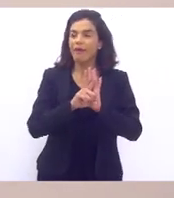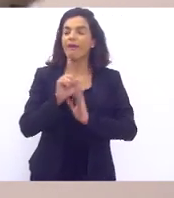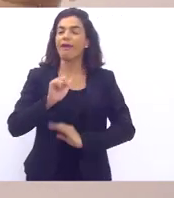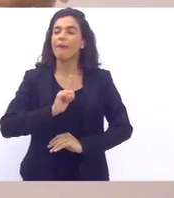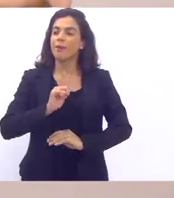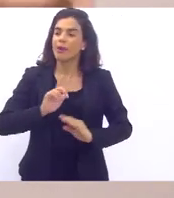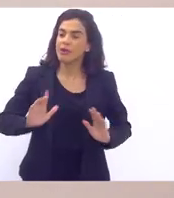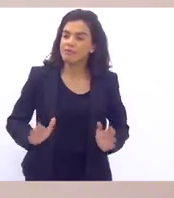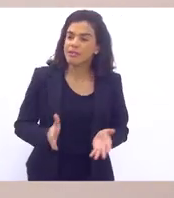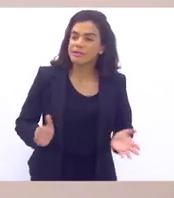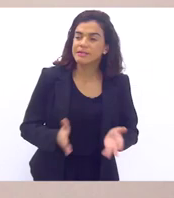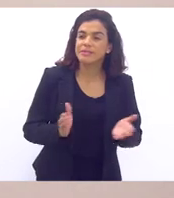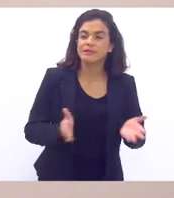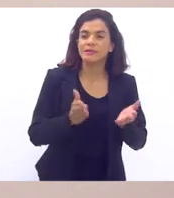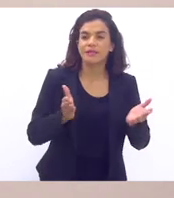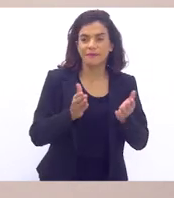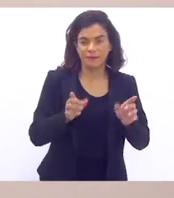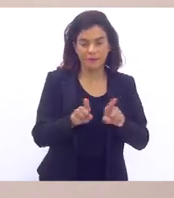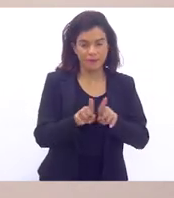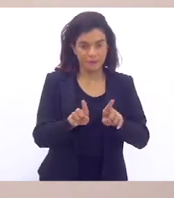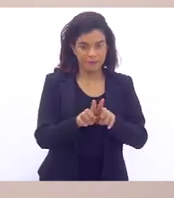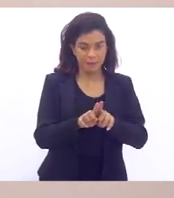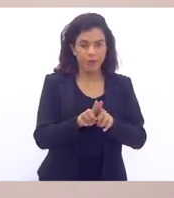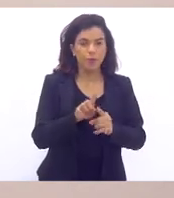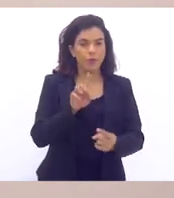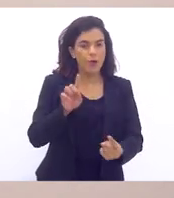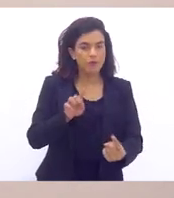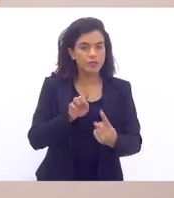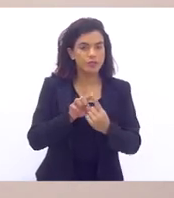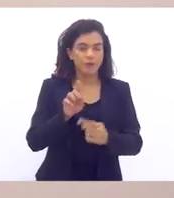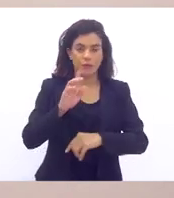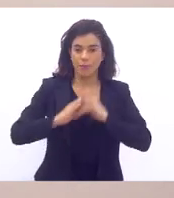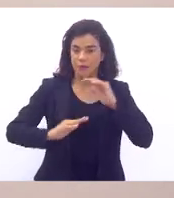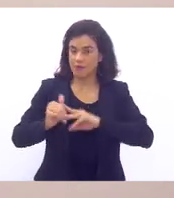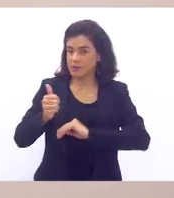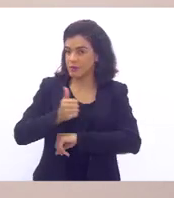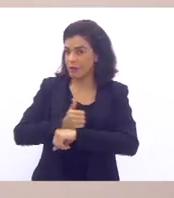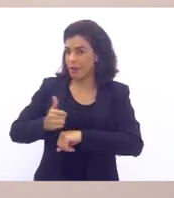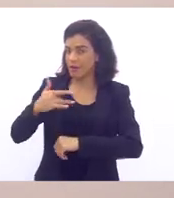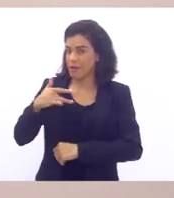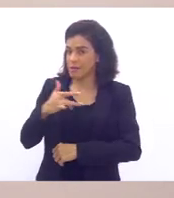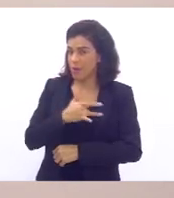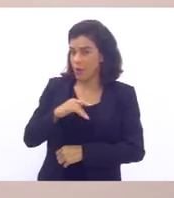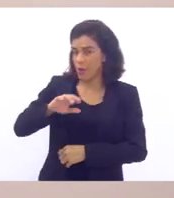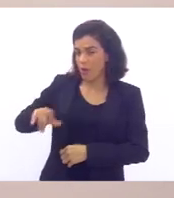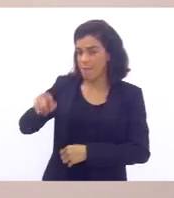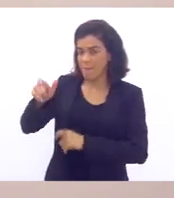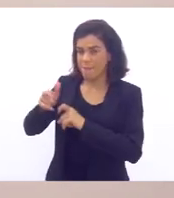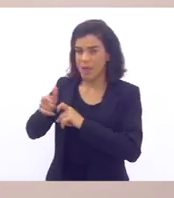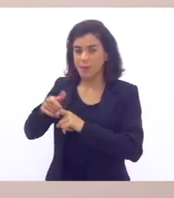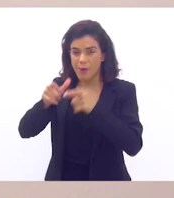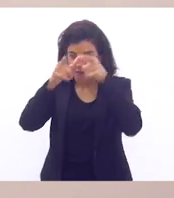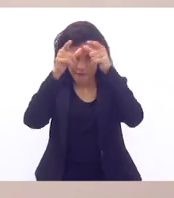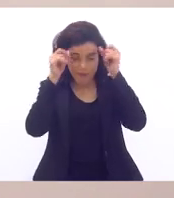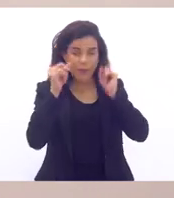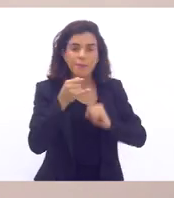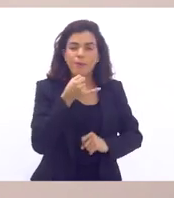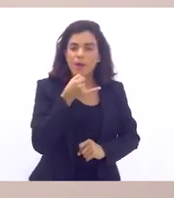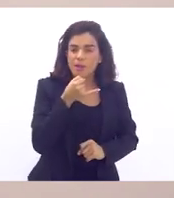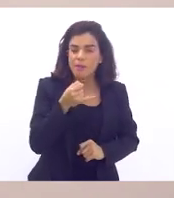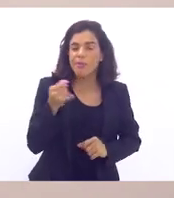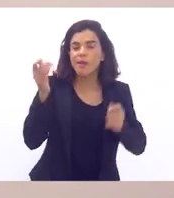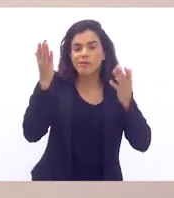incentivar e para alterar fazer com que o profissional de saúde não necessariamente médico mas é uma enfermeira por exemplo